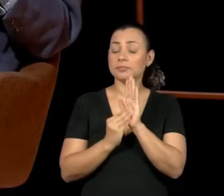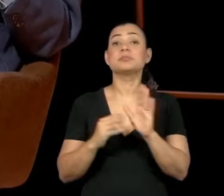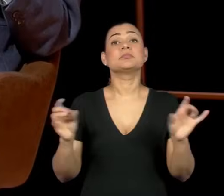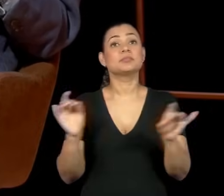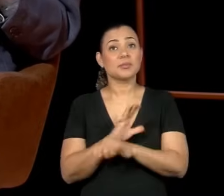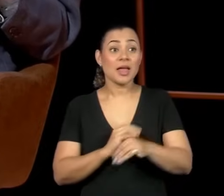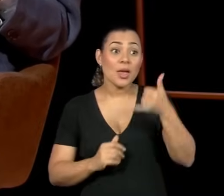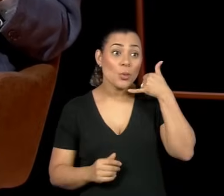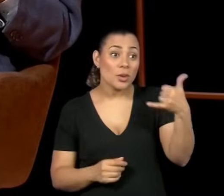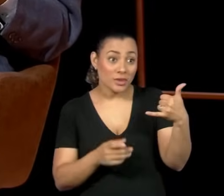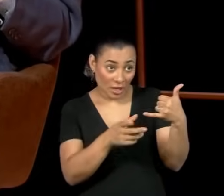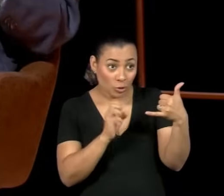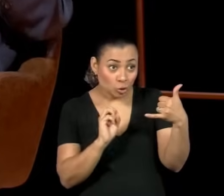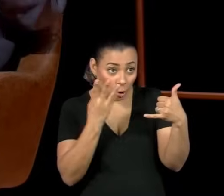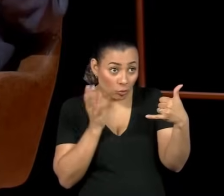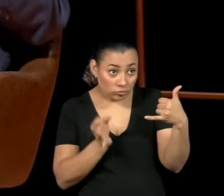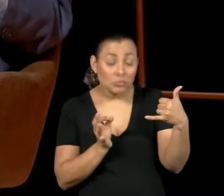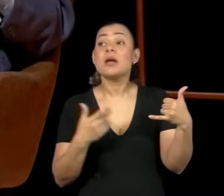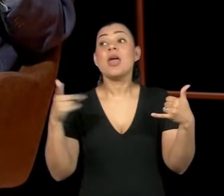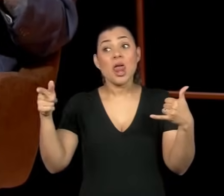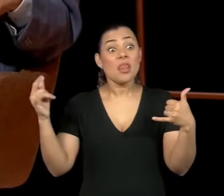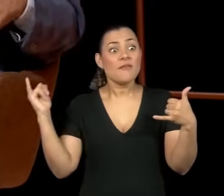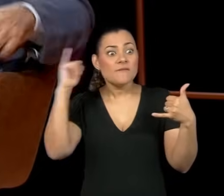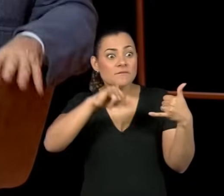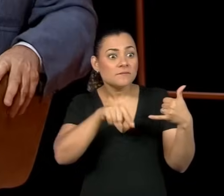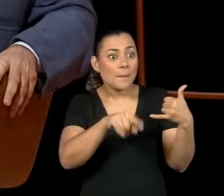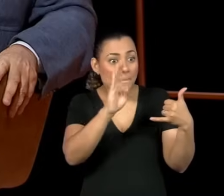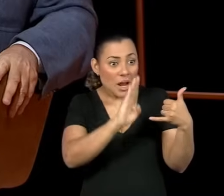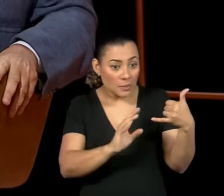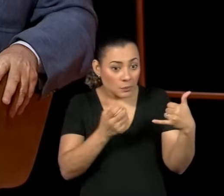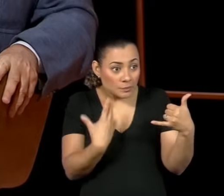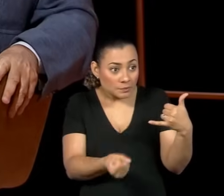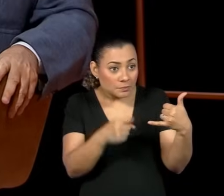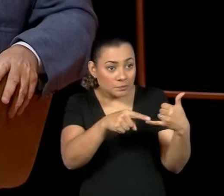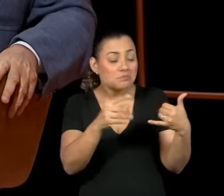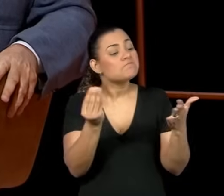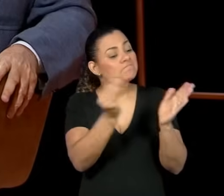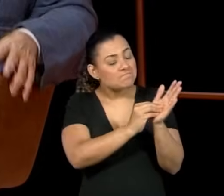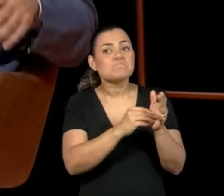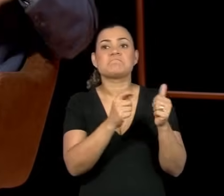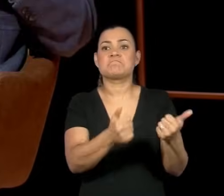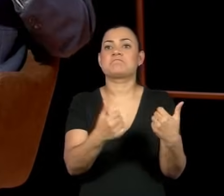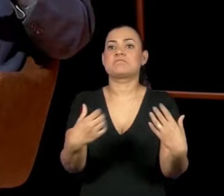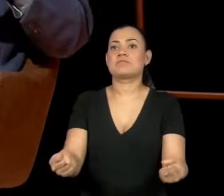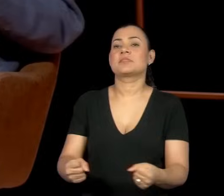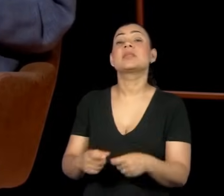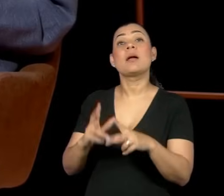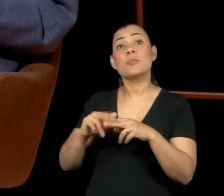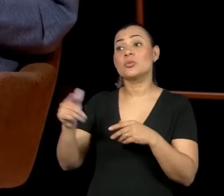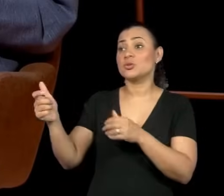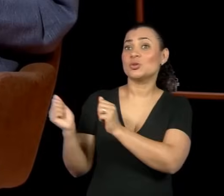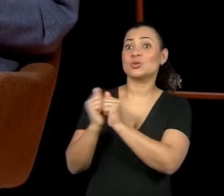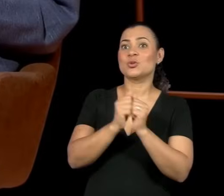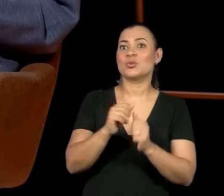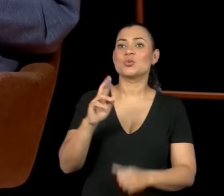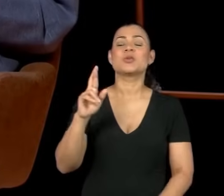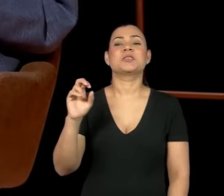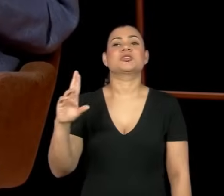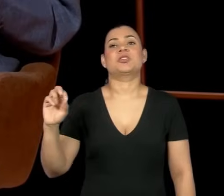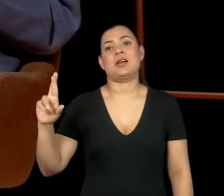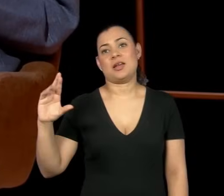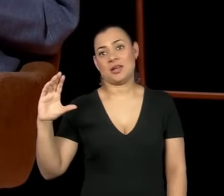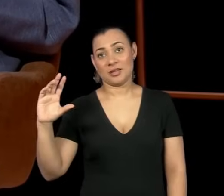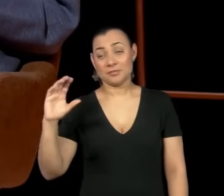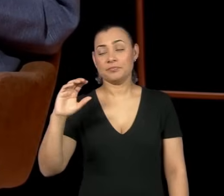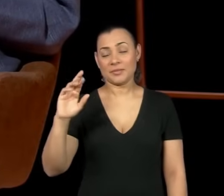né, o show, vim para o Brasil, cobrei o Valdomiro, voltei para lá e acabei fazendo a temporada com o Richard Anthony. Foi a